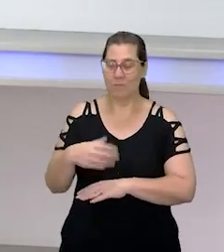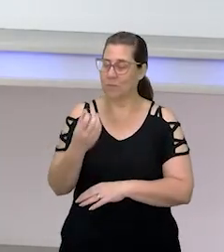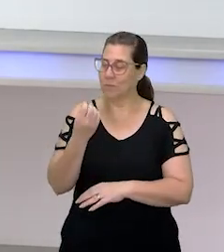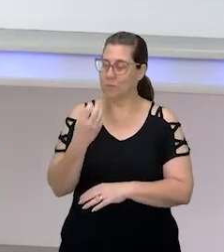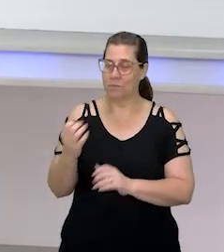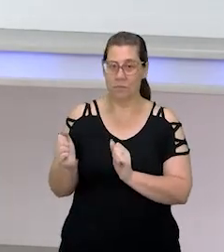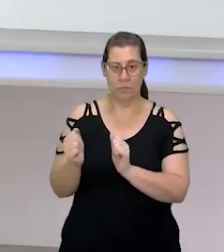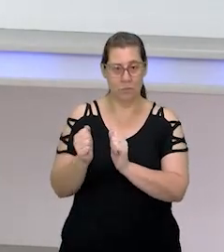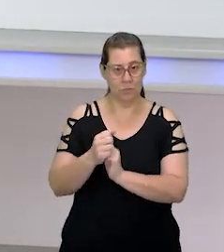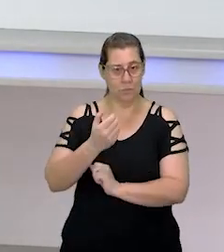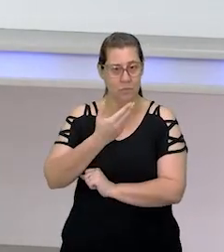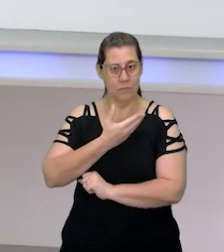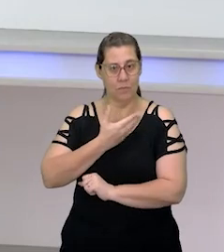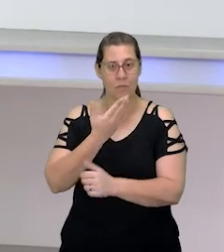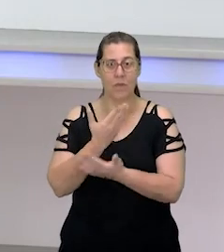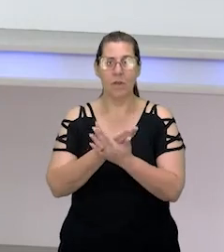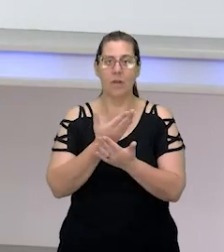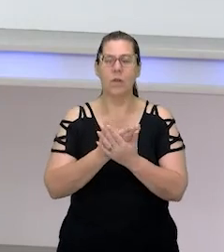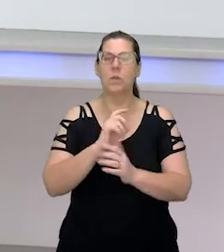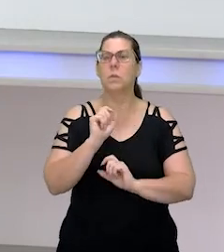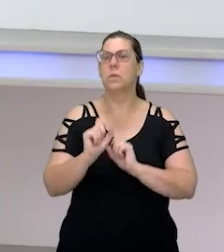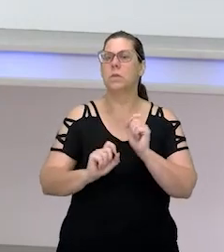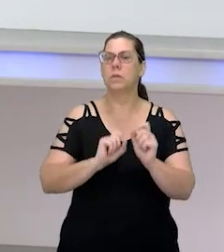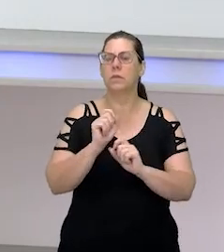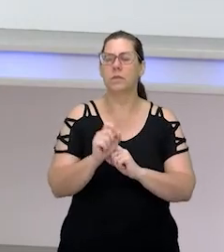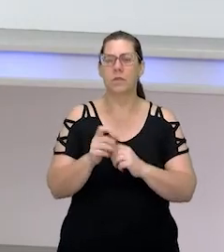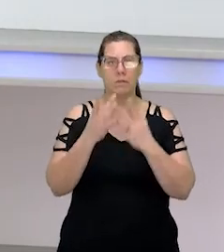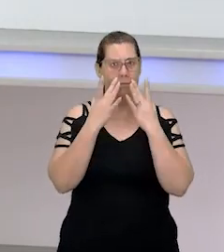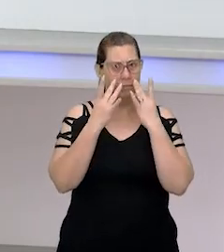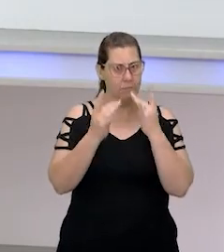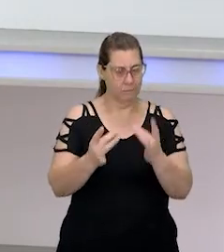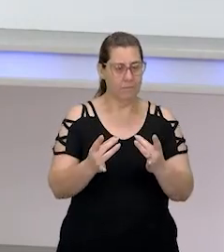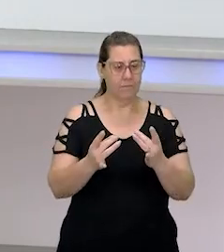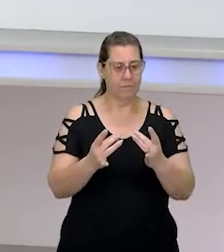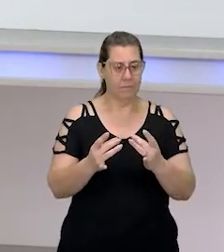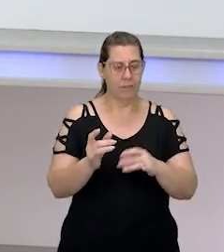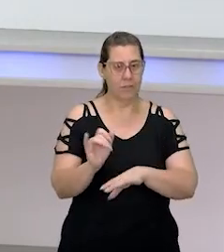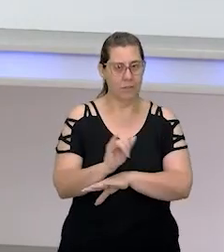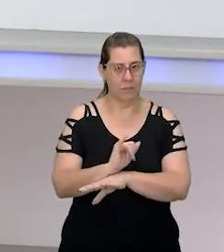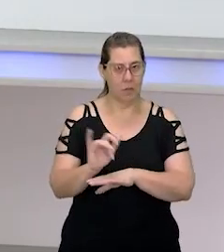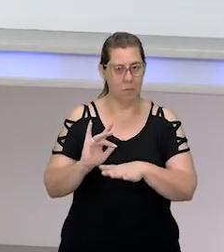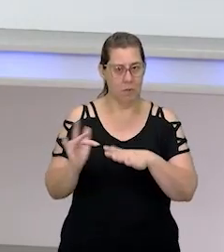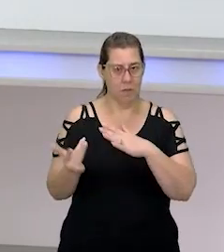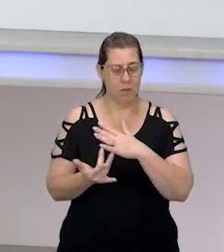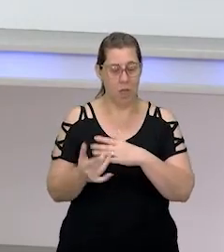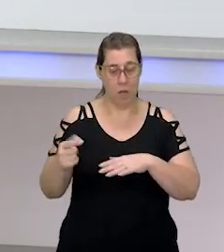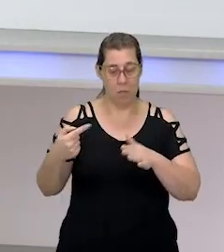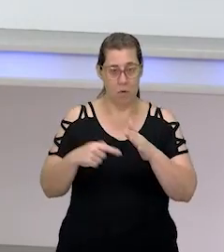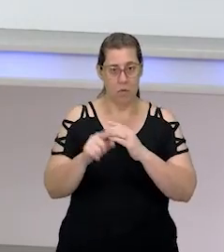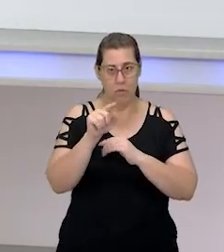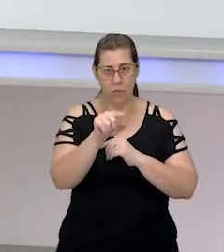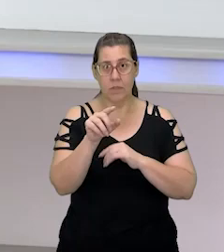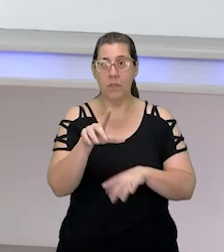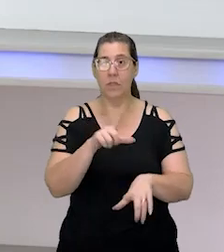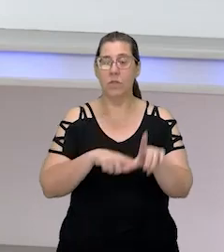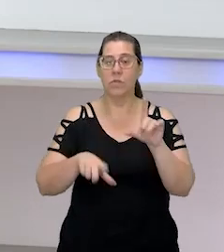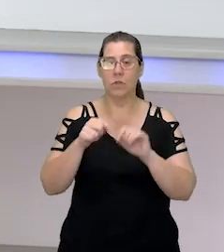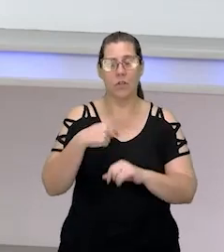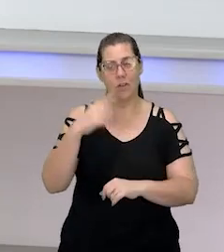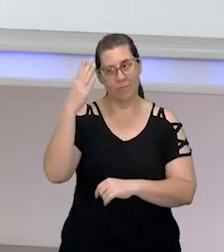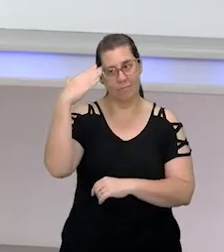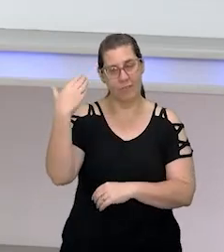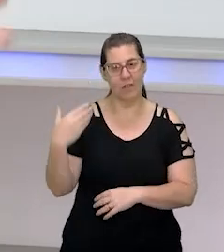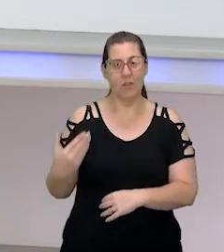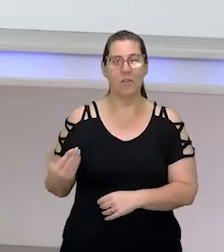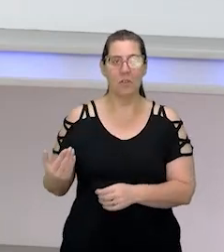acompanhada para mais uma aula do quê? Do nosso Se Liga na Mídia, aprofundamento este que você escolheu e que eu tenho a honra de